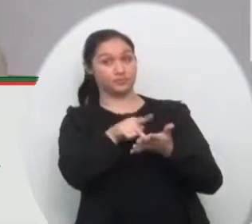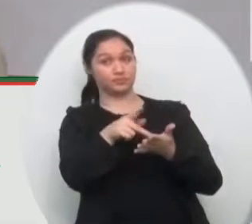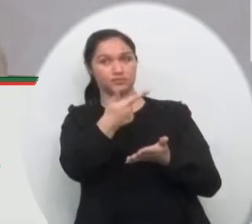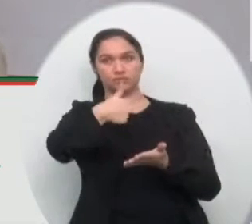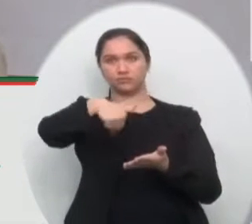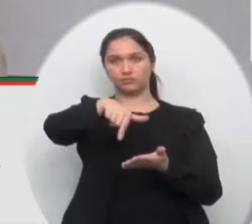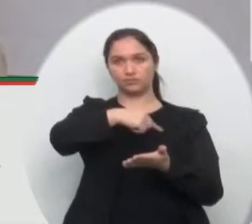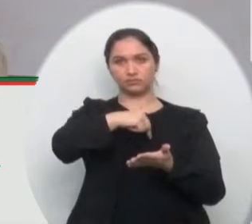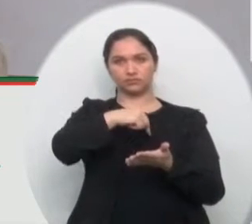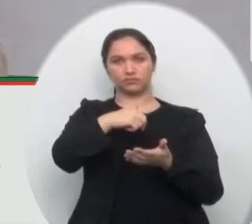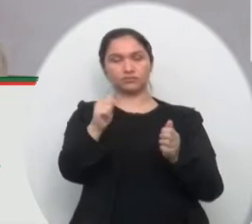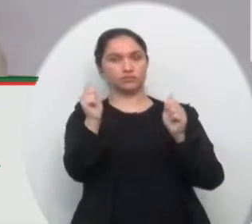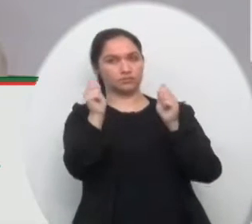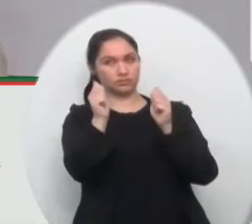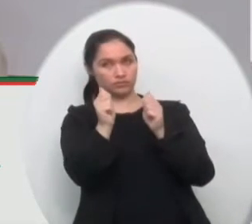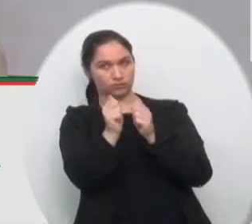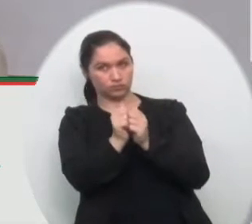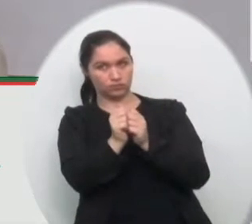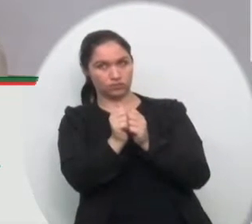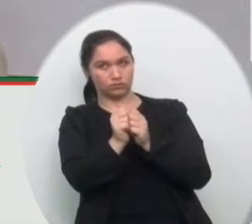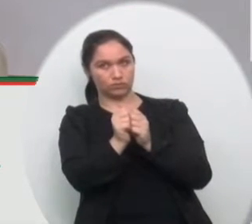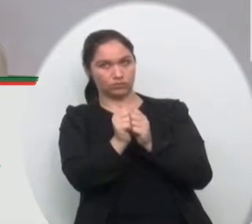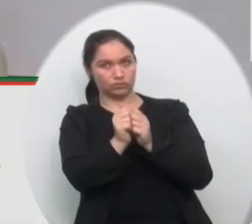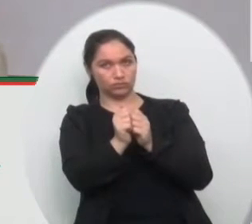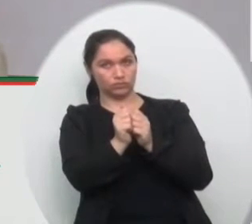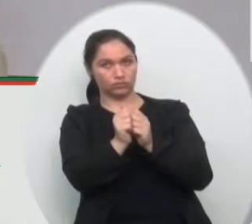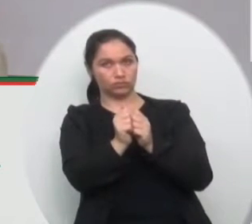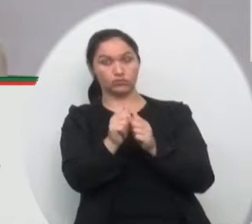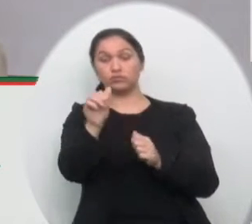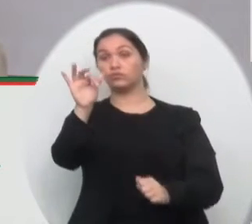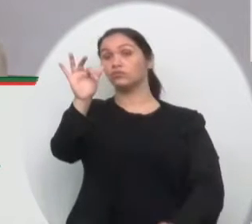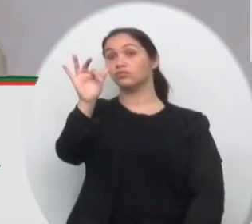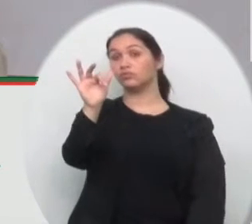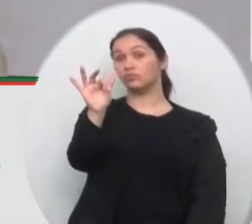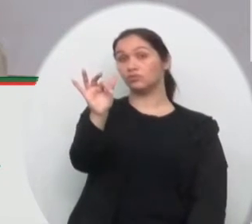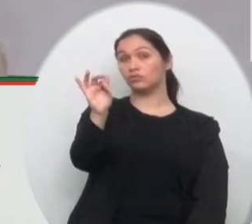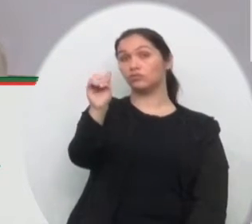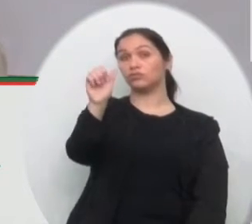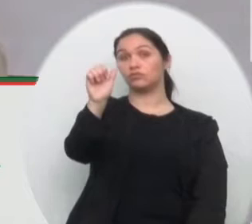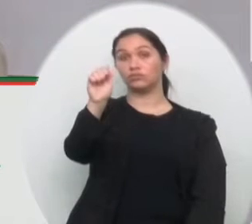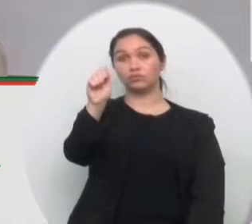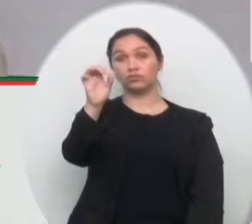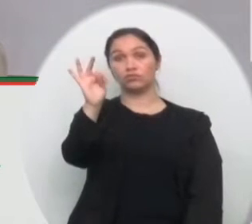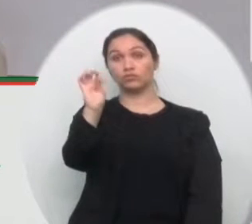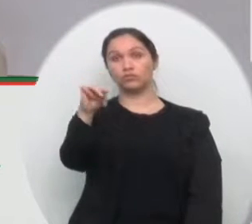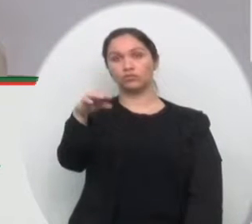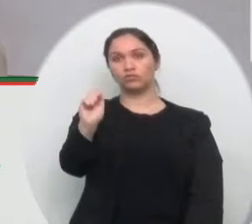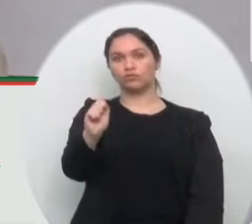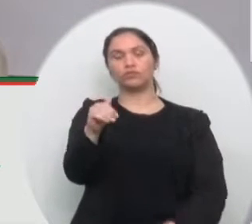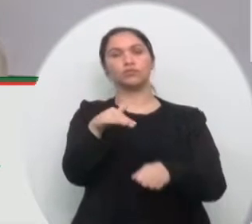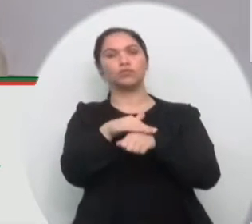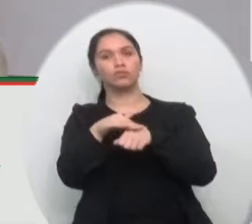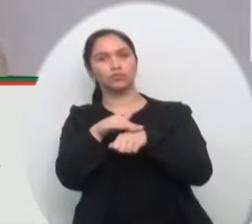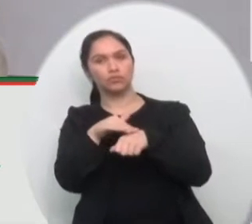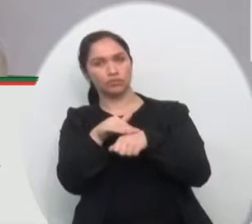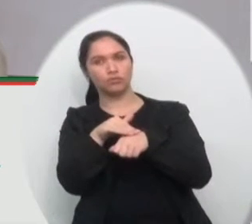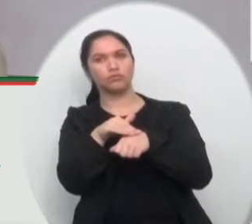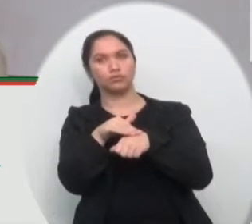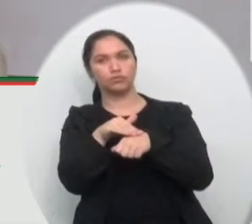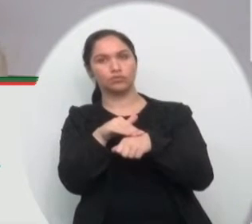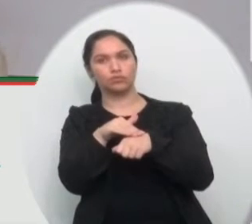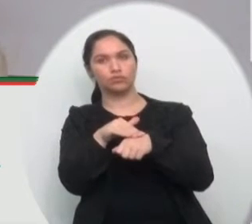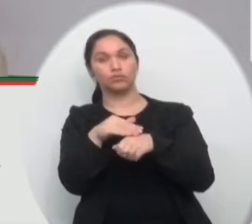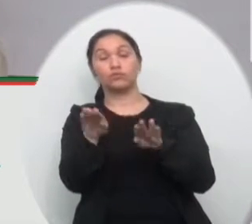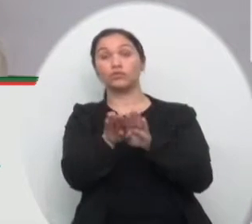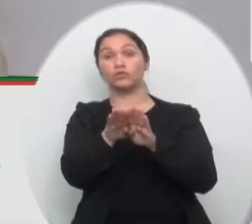gente esteve junto. Eu estive na Fátima, junto com o Felipe Barchinski, conversei com, na época, o promotor era